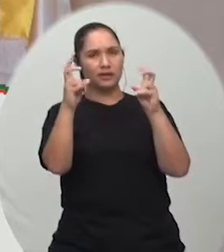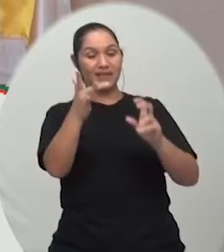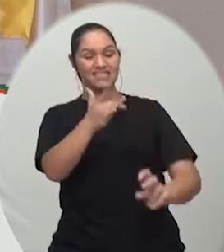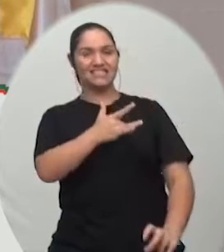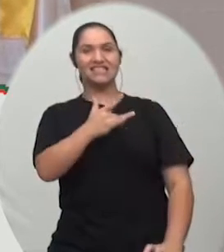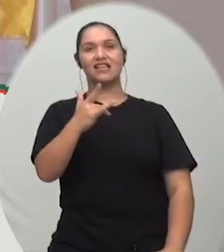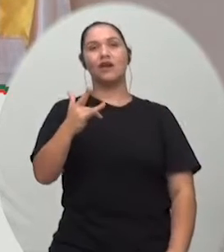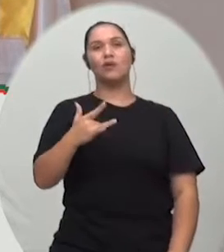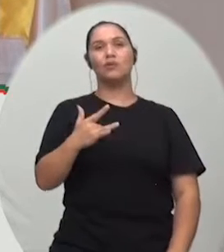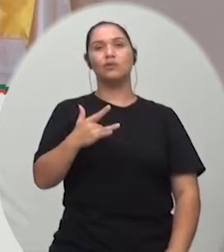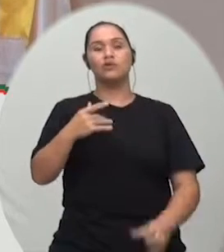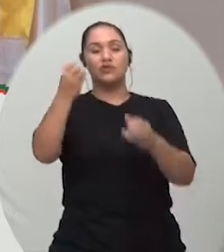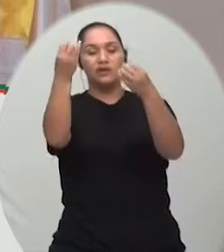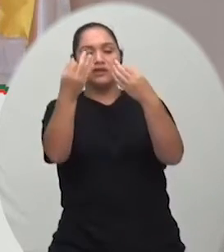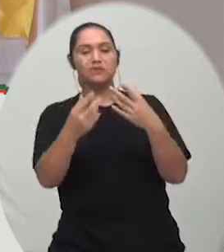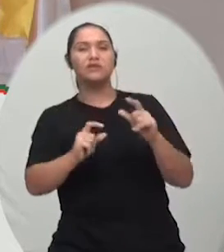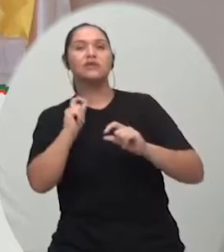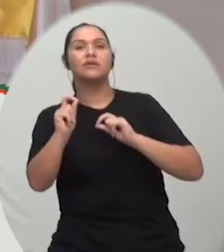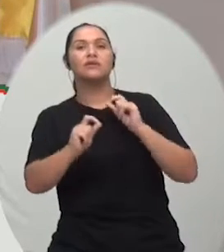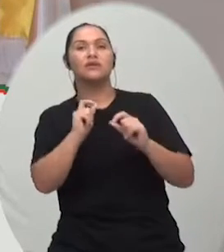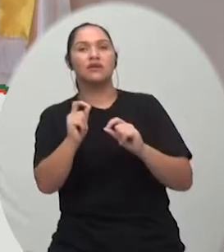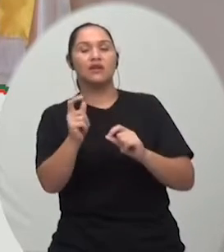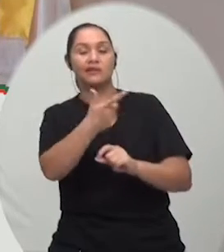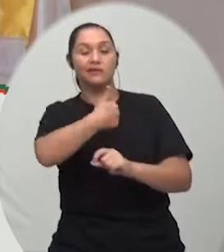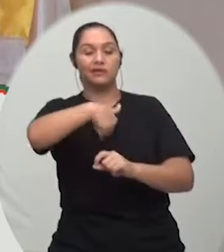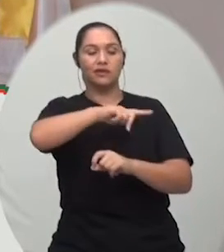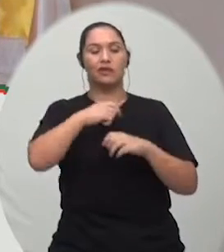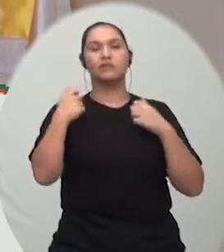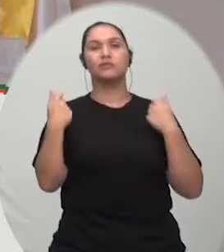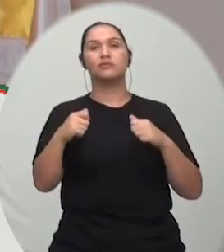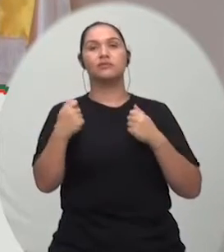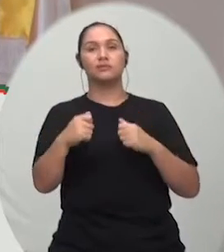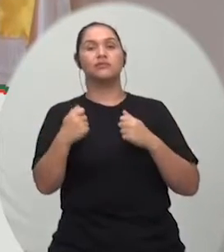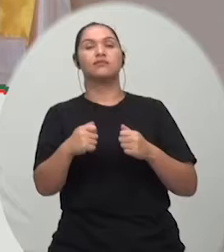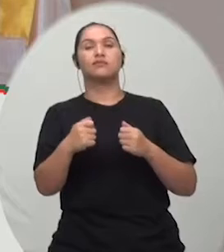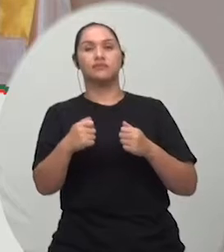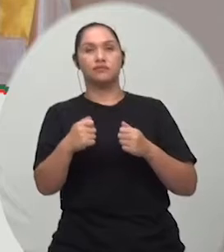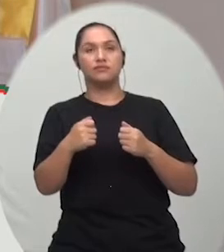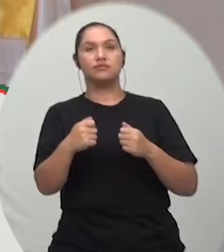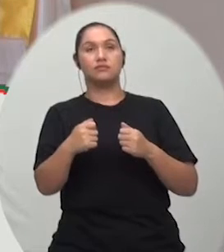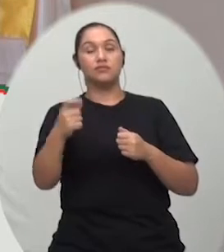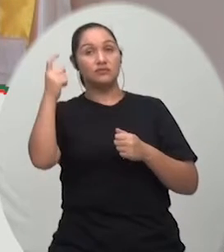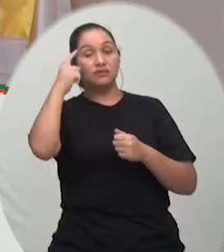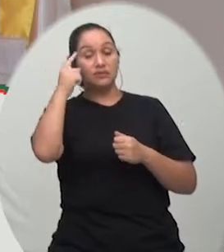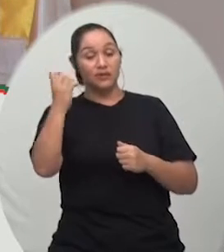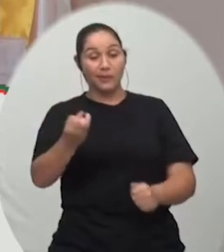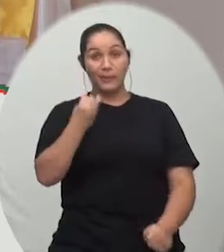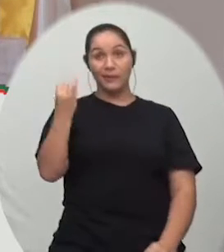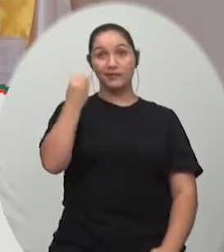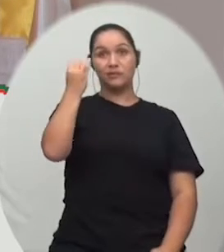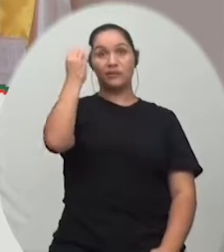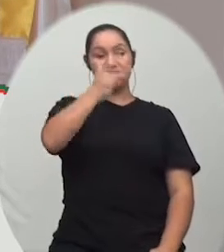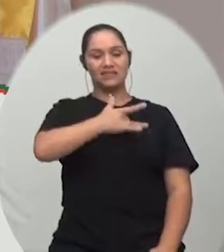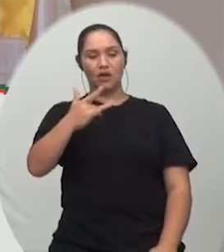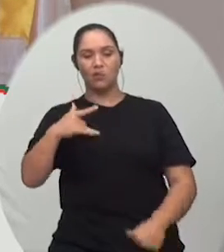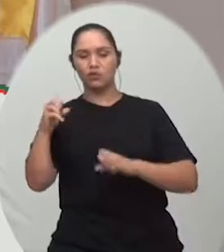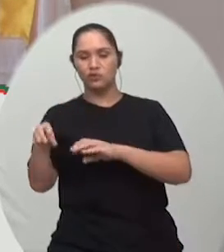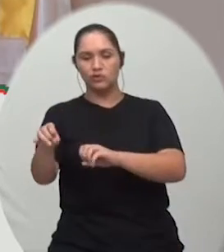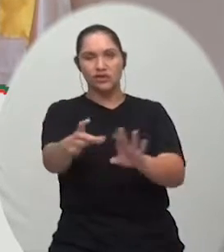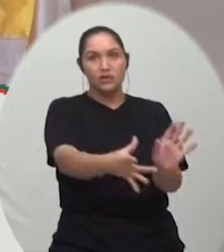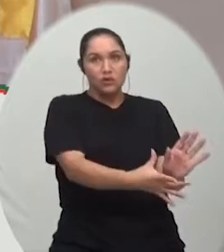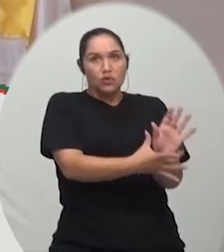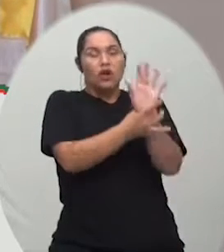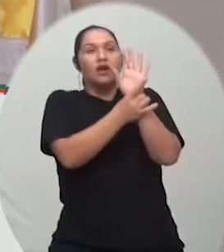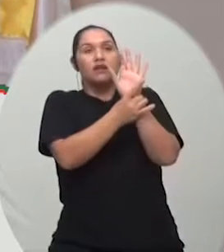estamos efetivamente elencando uma grande prioridade, talvez a maior de todas as prioridades. Saúde, educação, segurança são